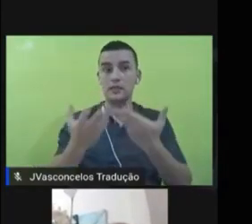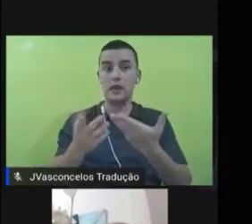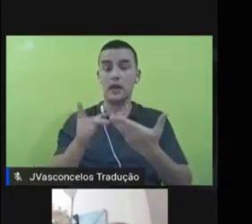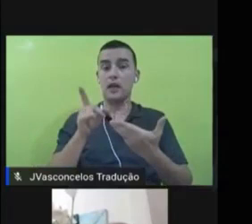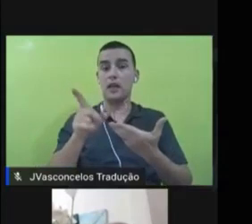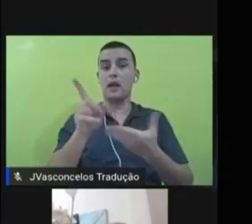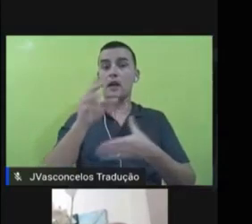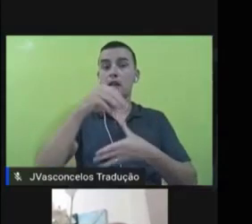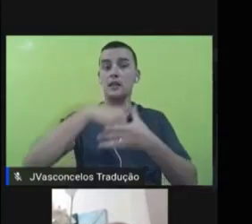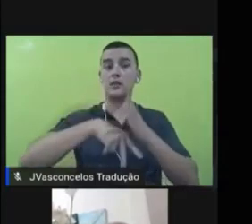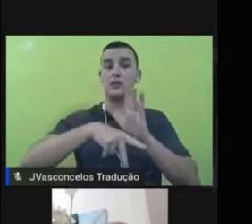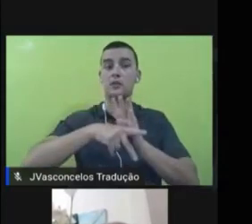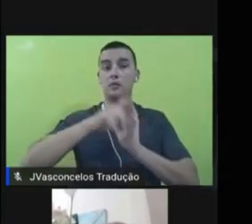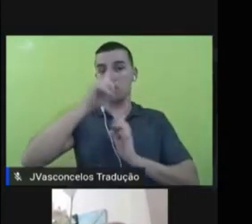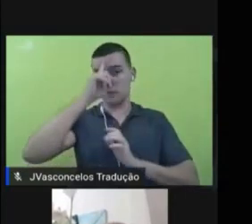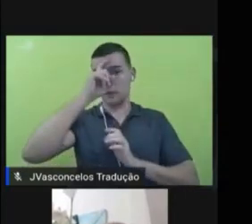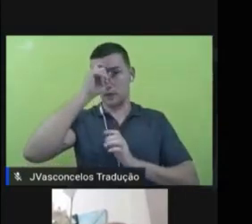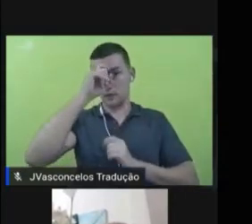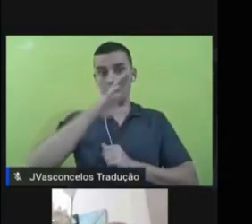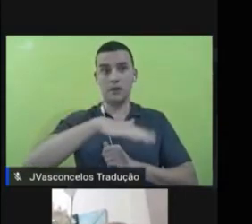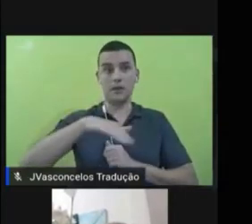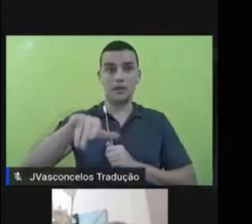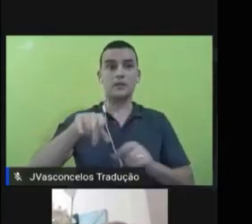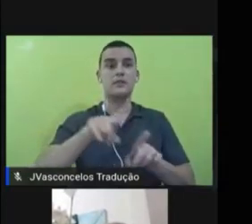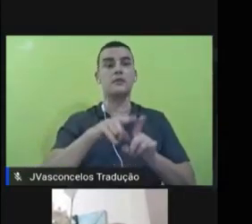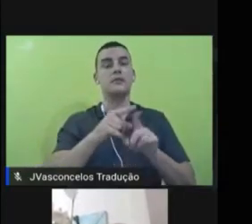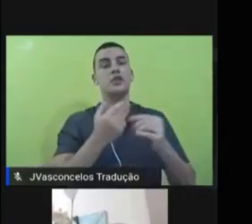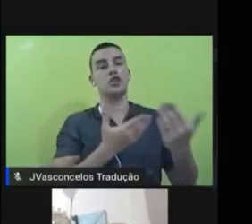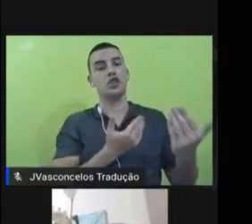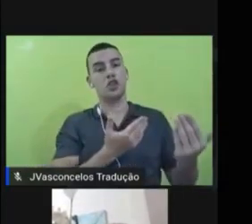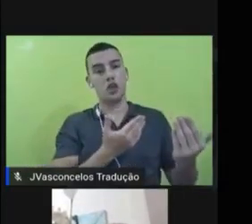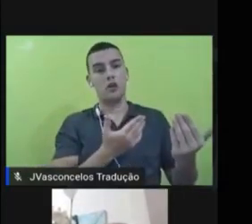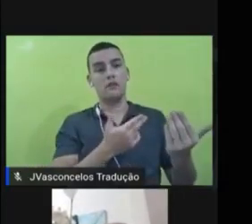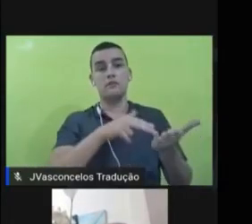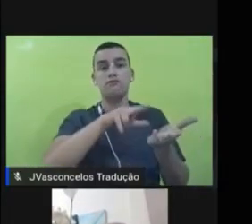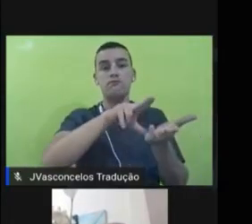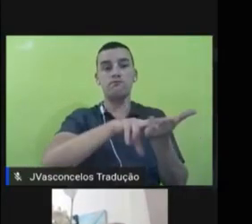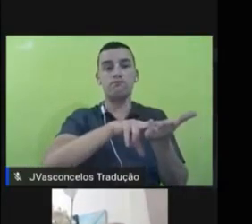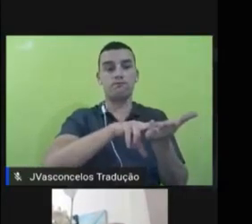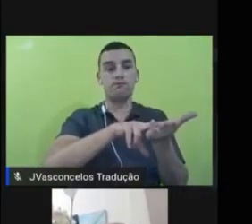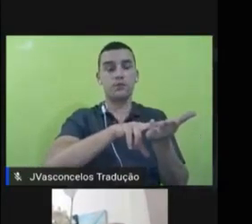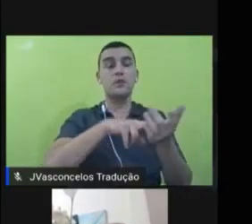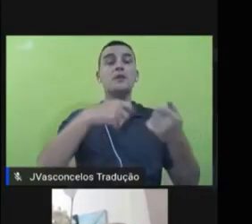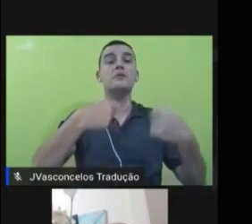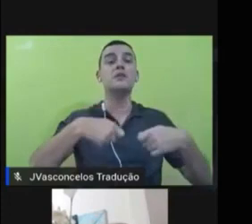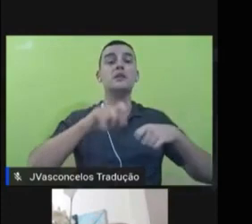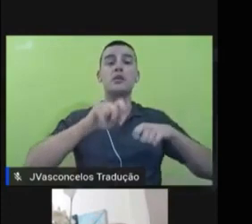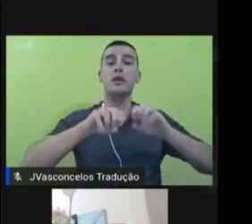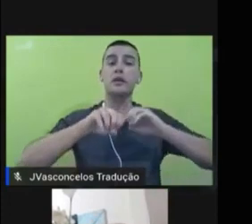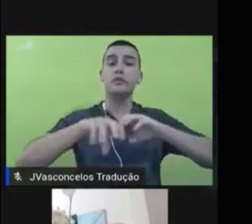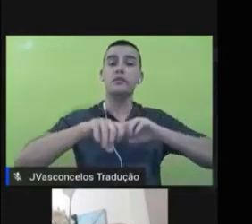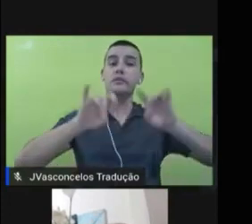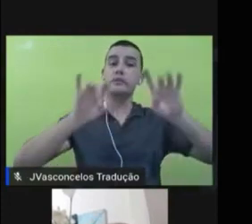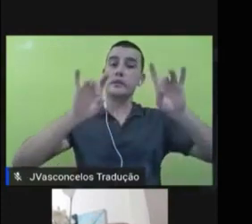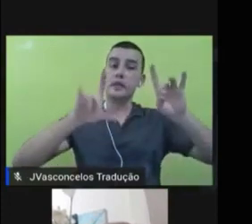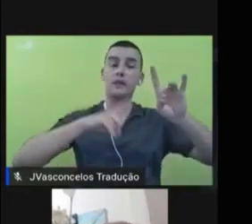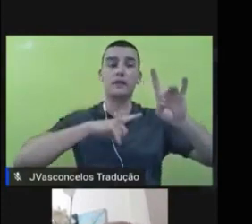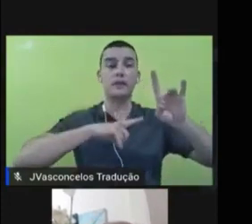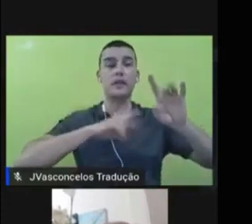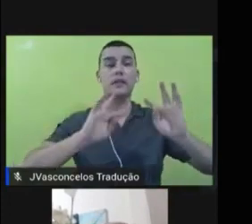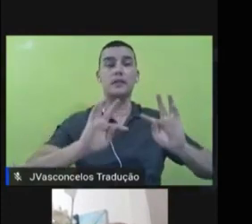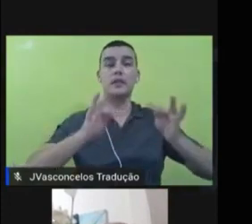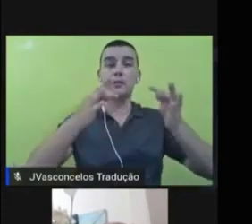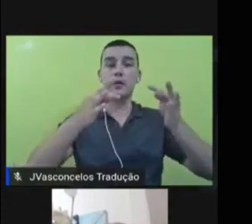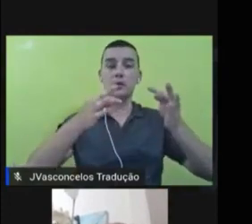ambiente hospitalar para crianças e jovens internados que necessitam de educação especial que estejam em tratamento